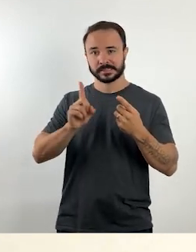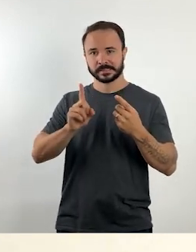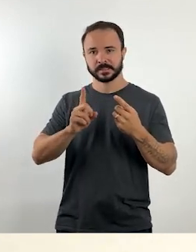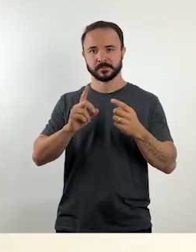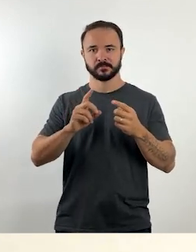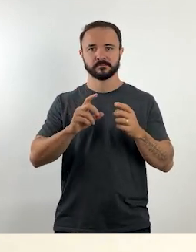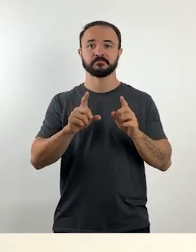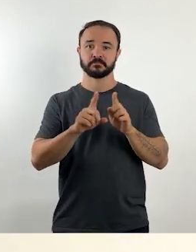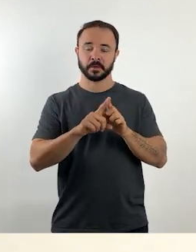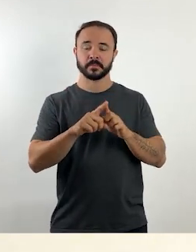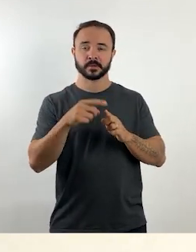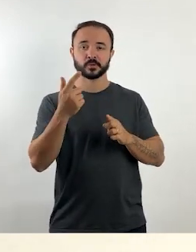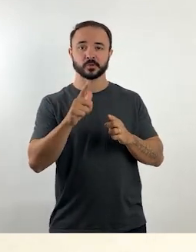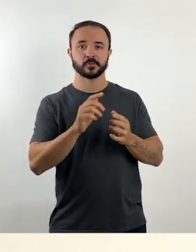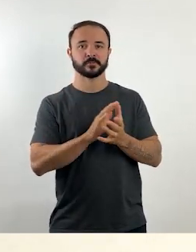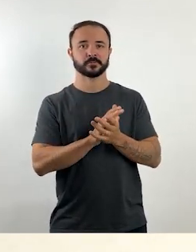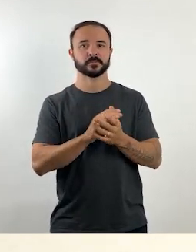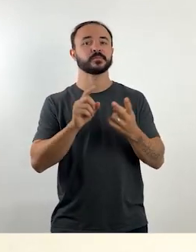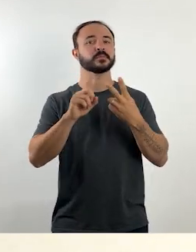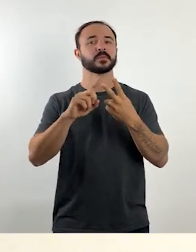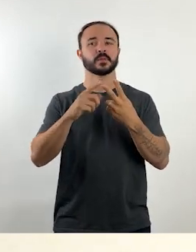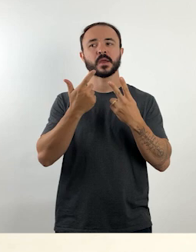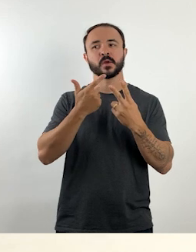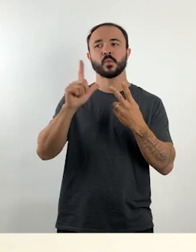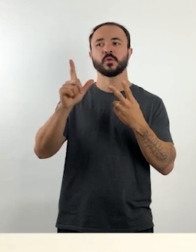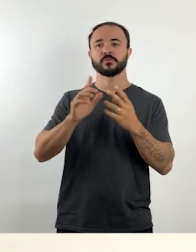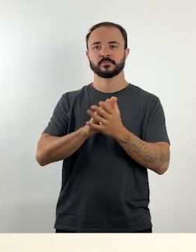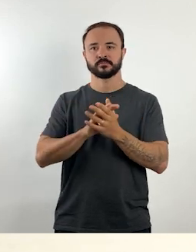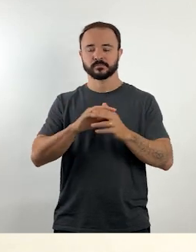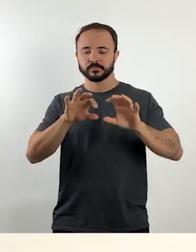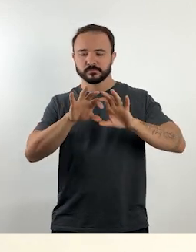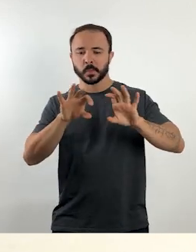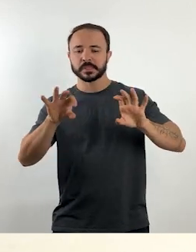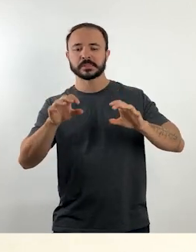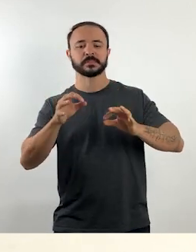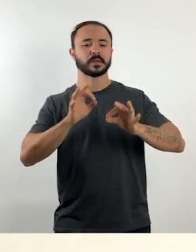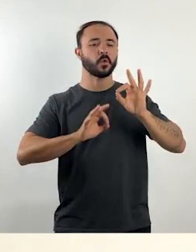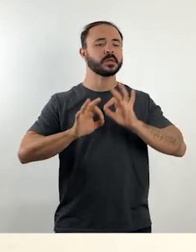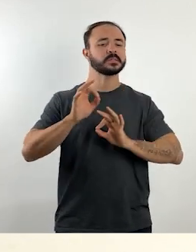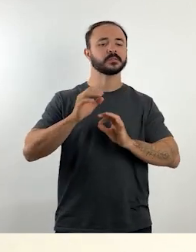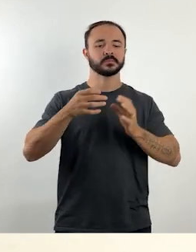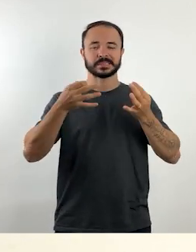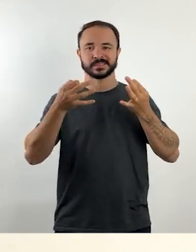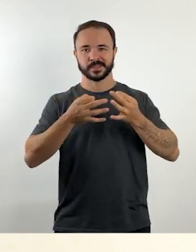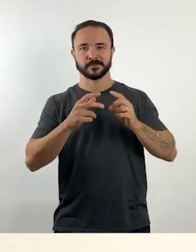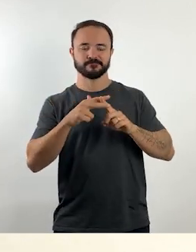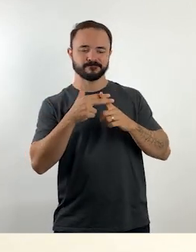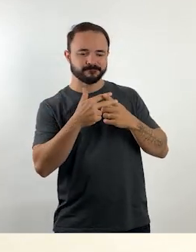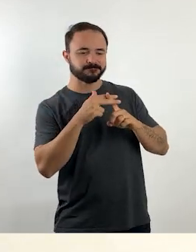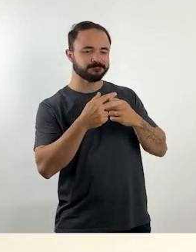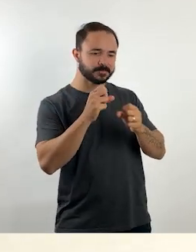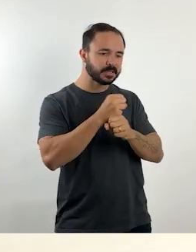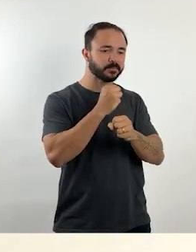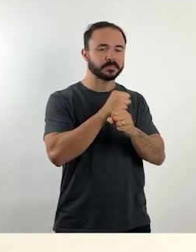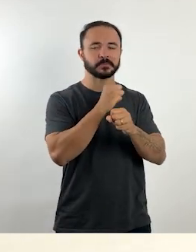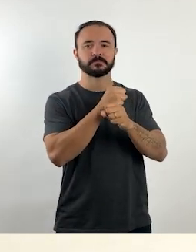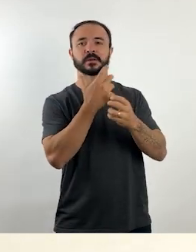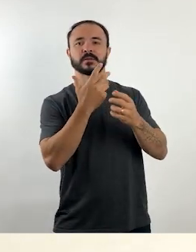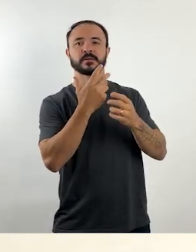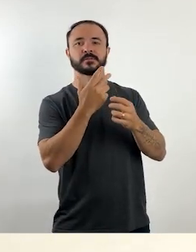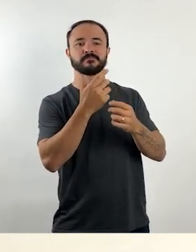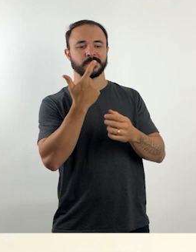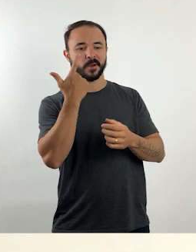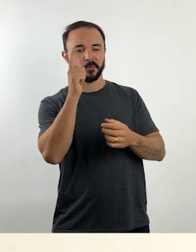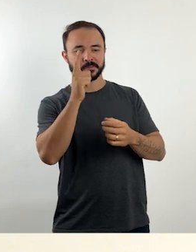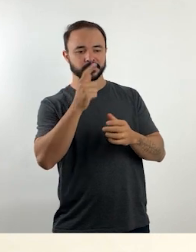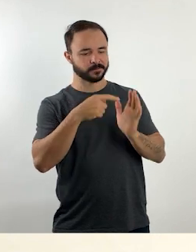um aqui e o outro aqui. E aí a nossa montagem ela vai